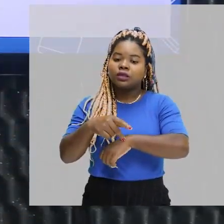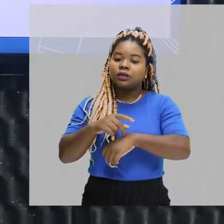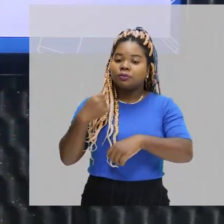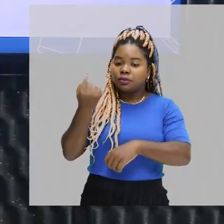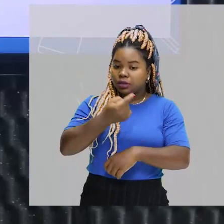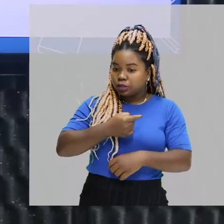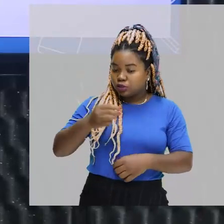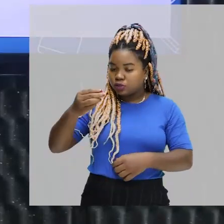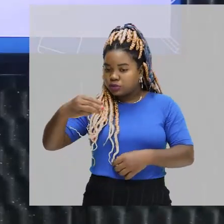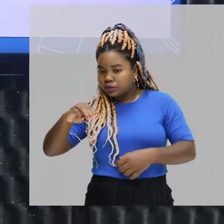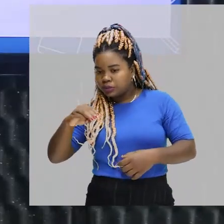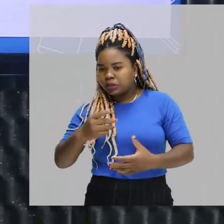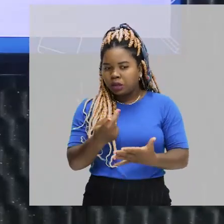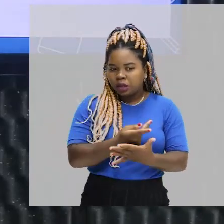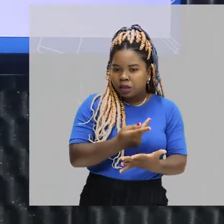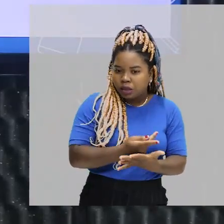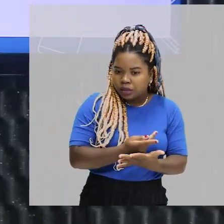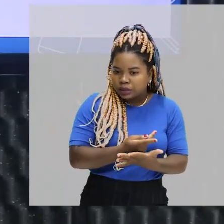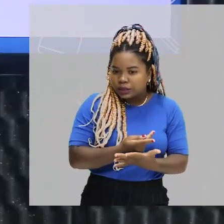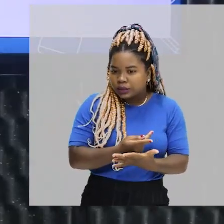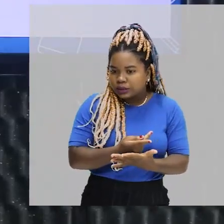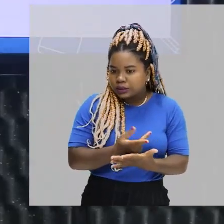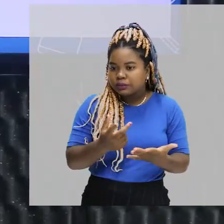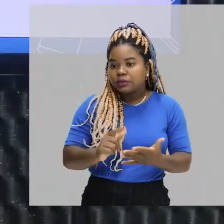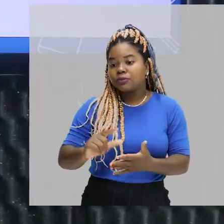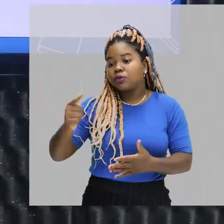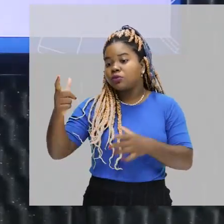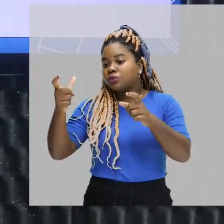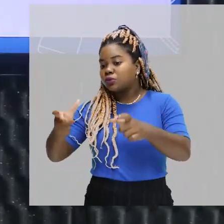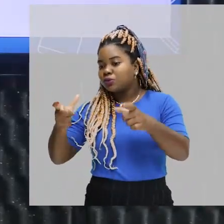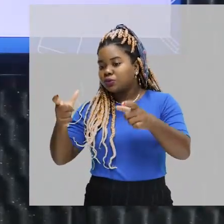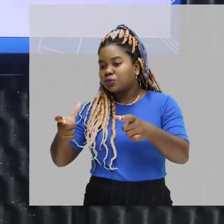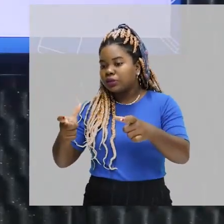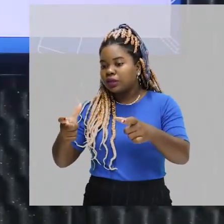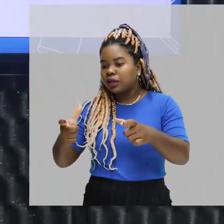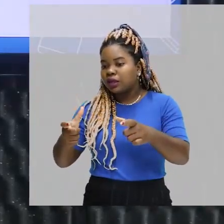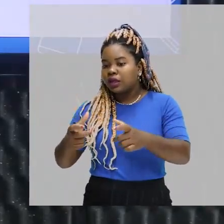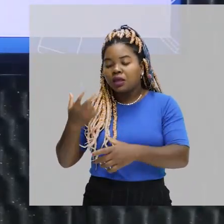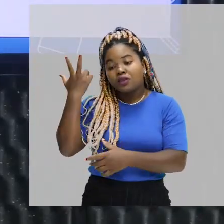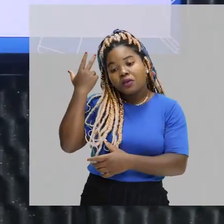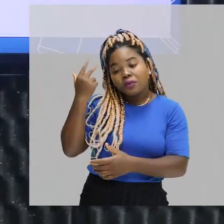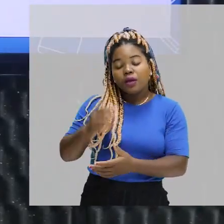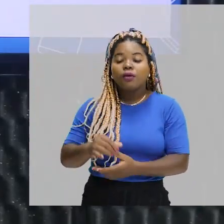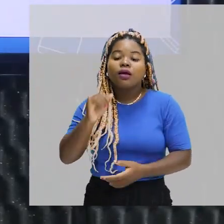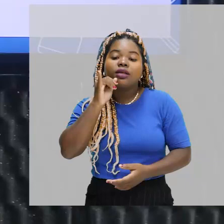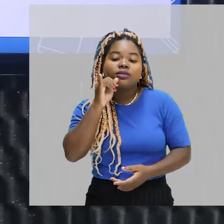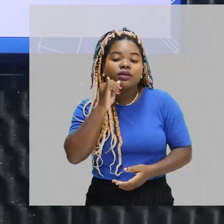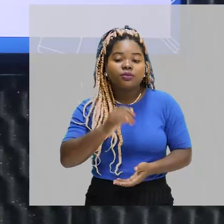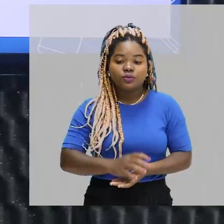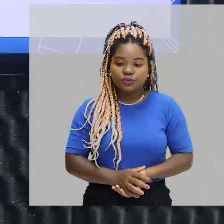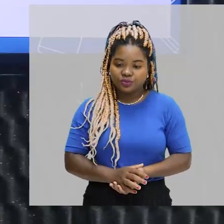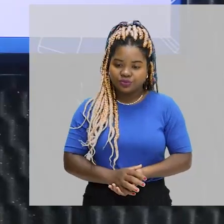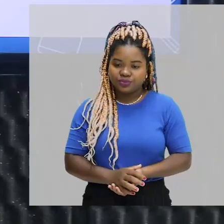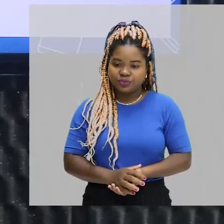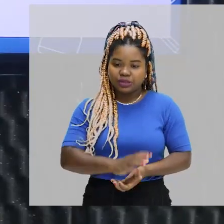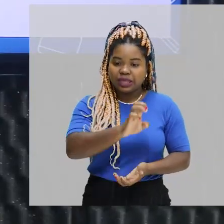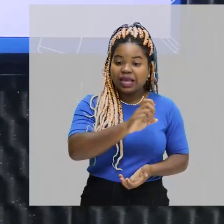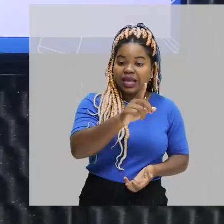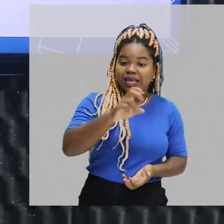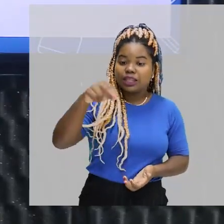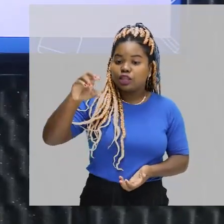uma expressão, uma forma mesmo de falar. Quer ver só? Uma expressão aí que foge da regra gramatical é